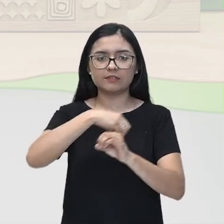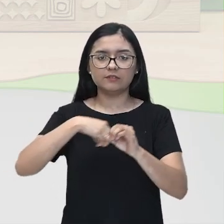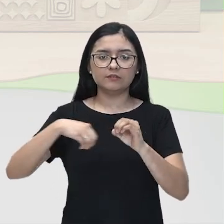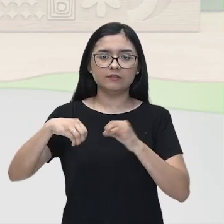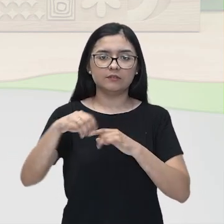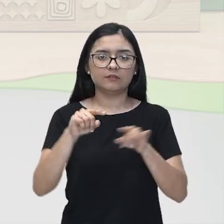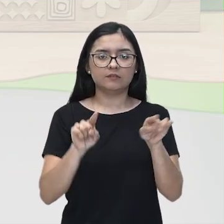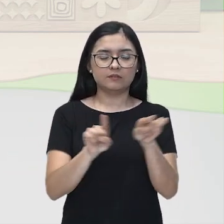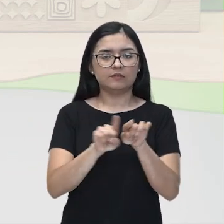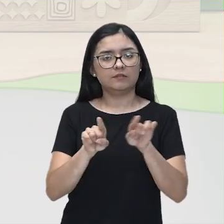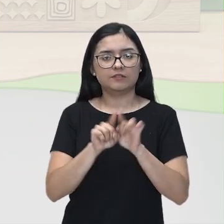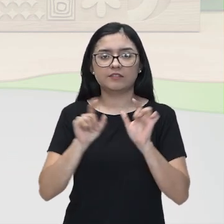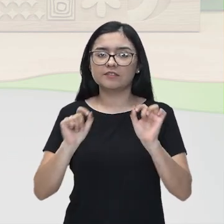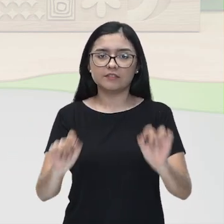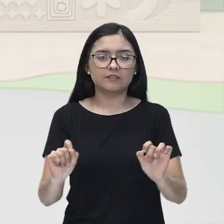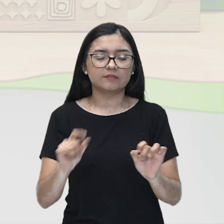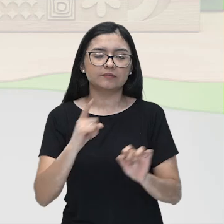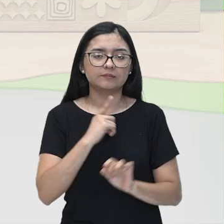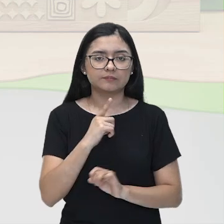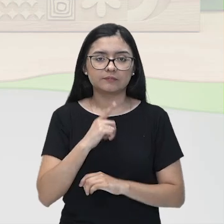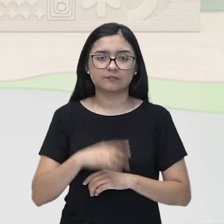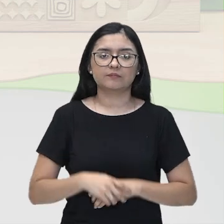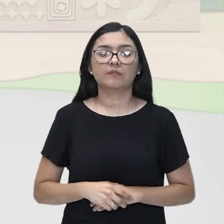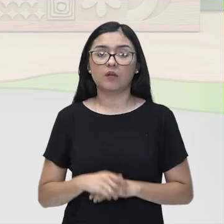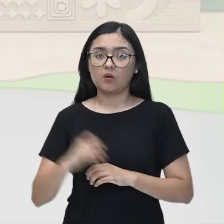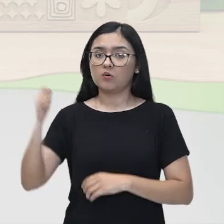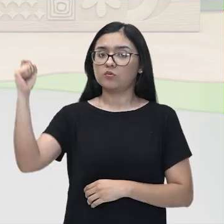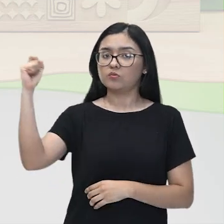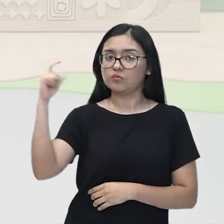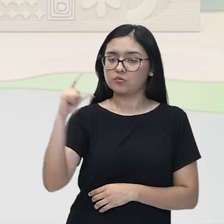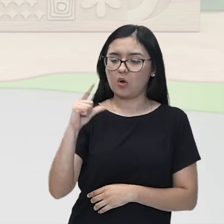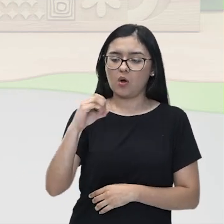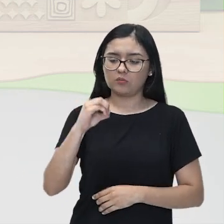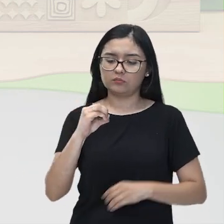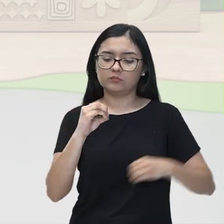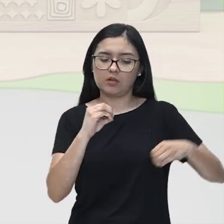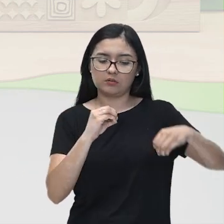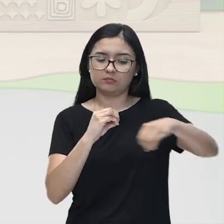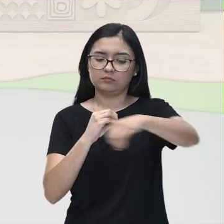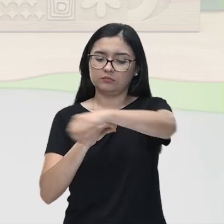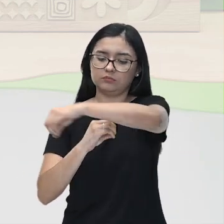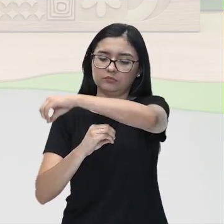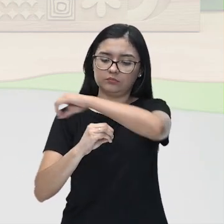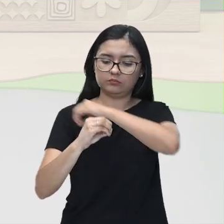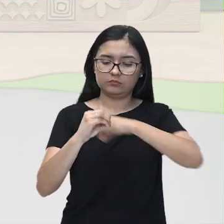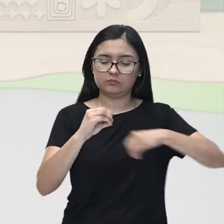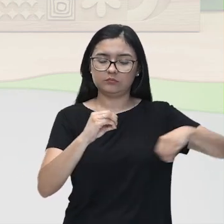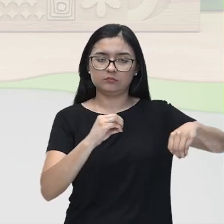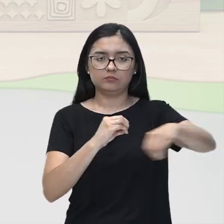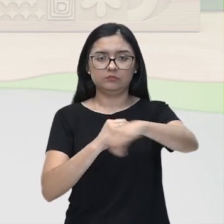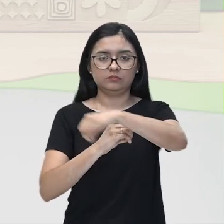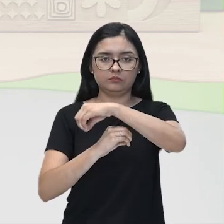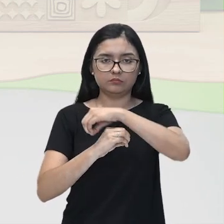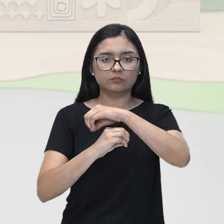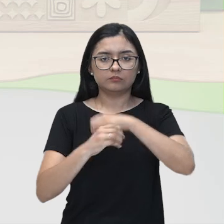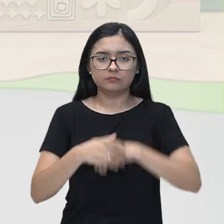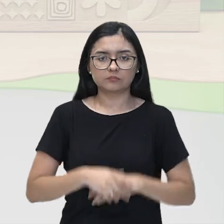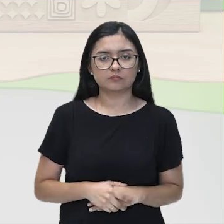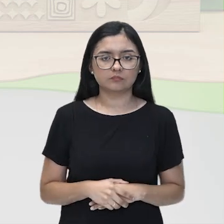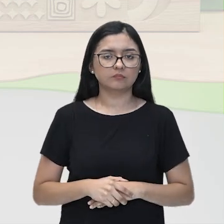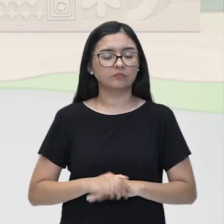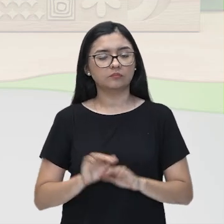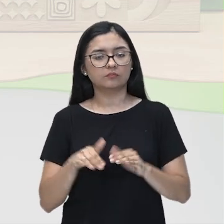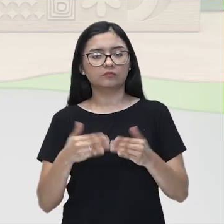Terra realiza em torno do Sol, percorrendo uma órbita elíptica,